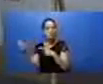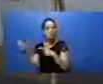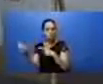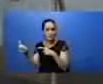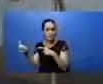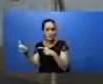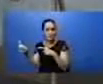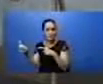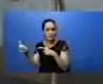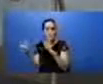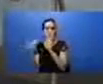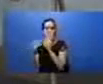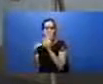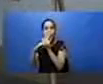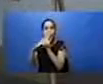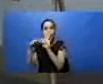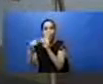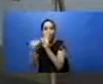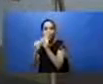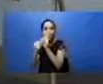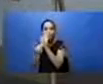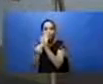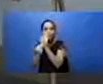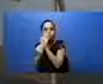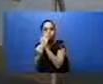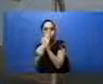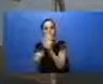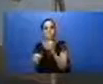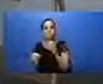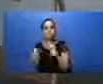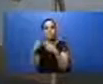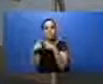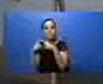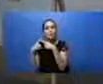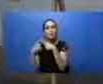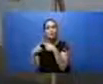referência separado em 6 partes.